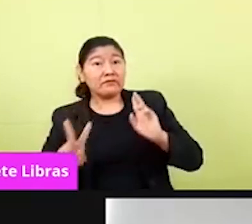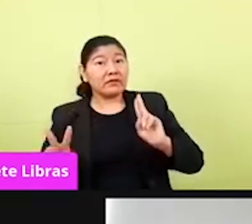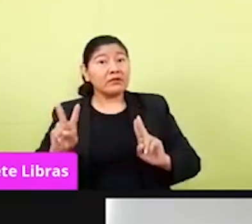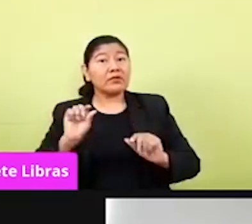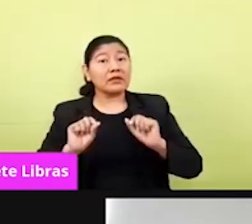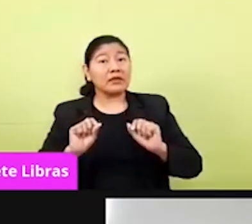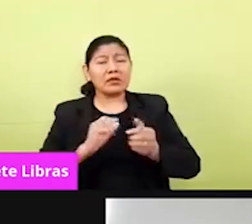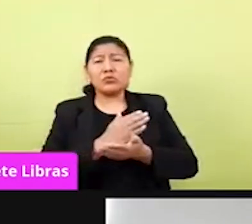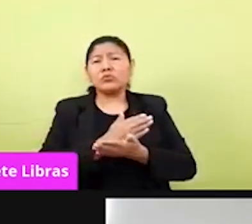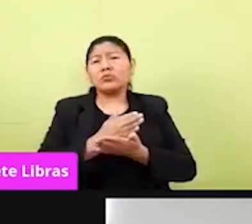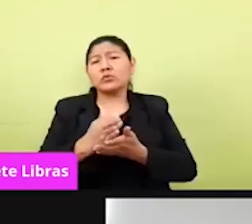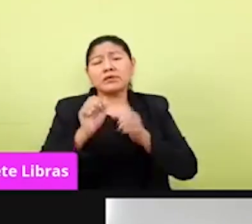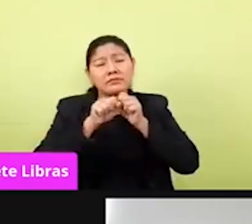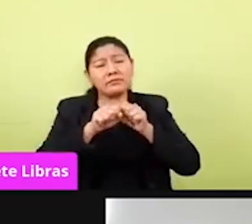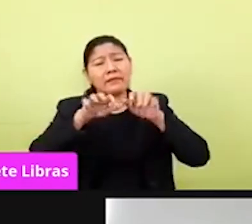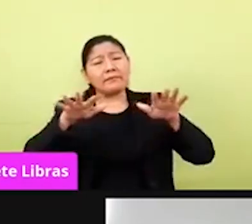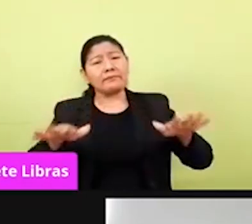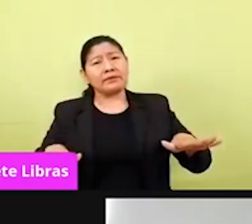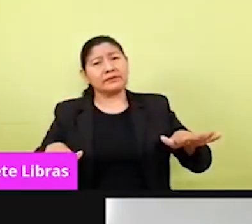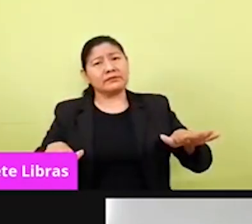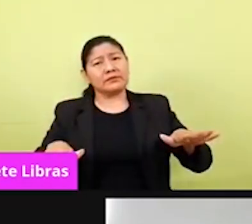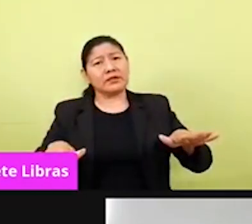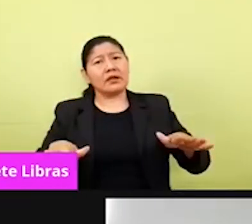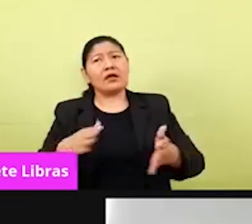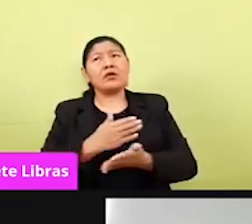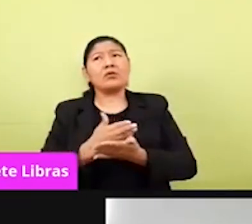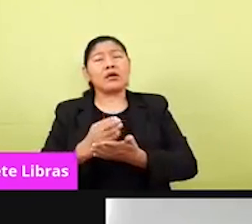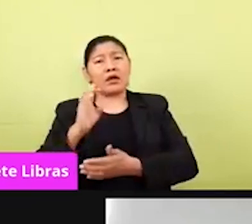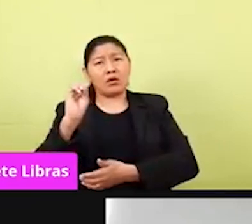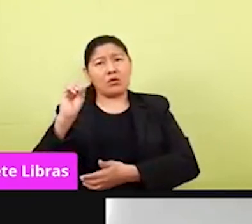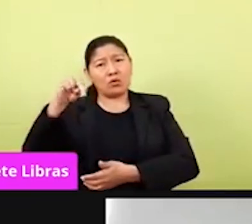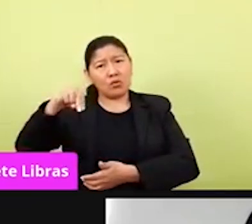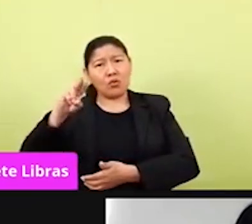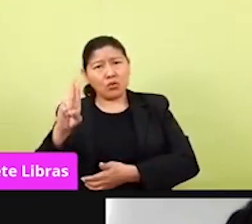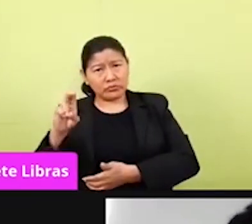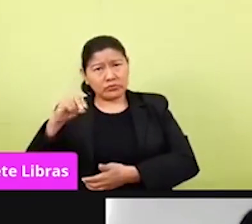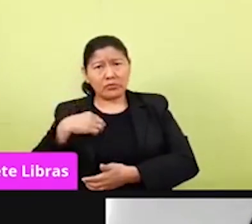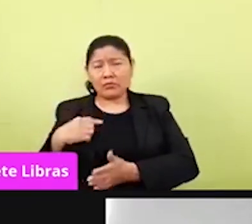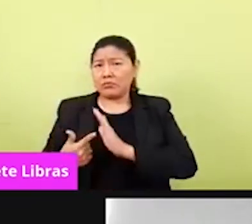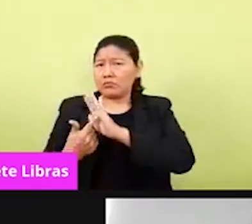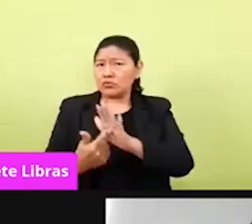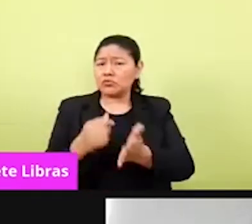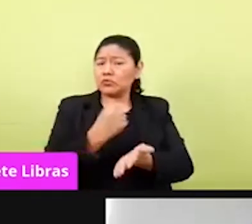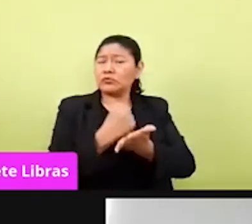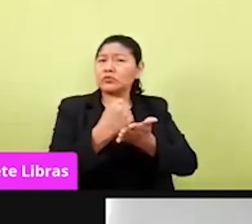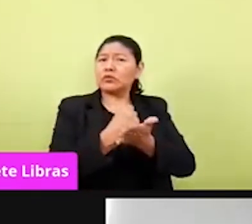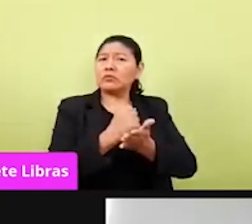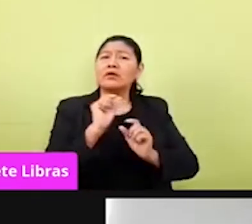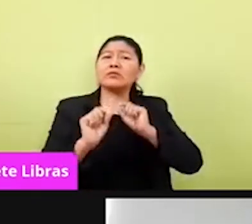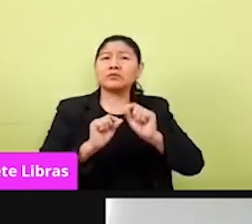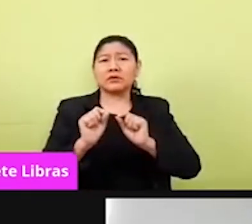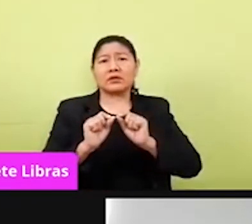a ONU emitiu um documento, não só para o Brasil, mas para o mundo inteiro, dizendo que